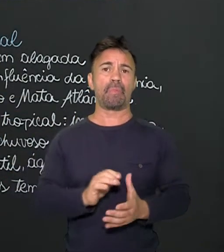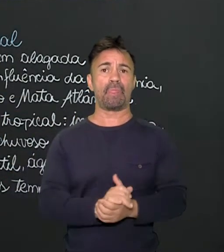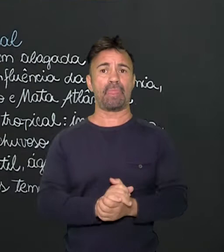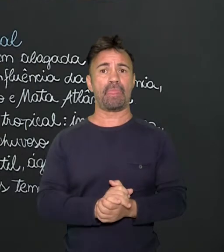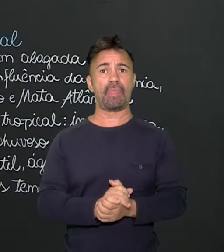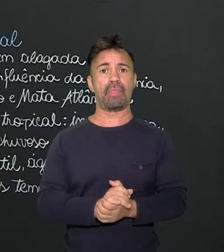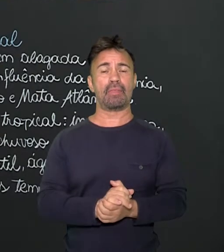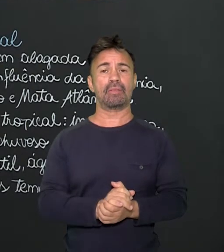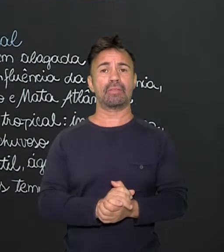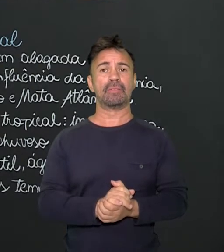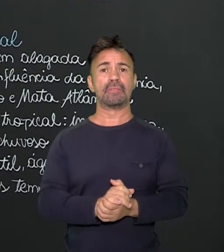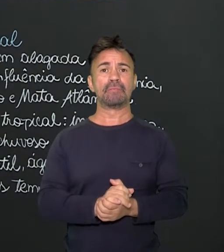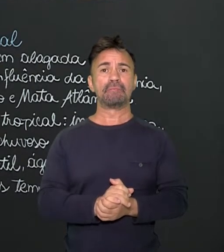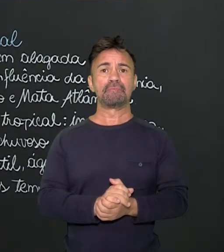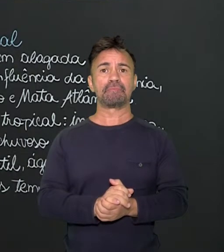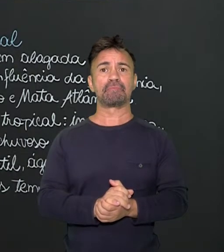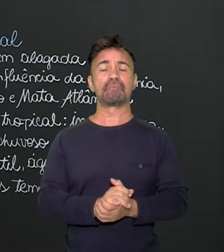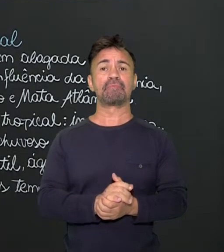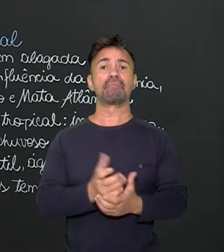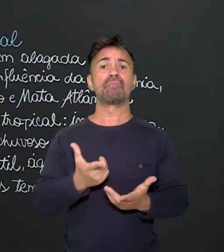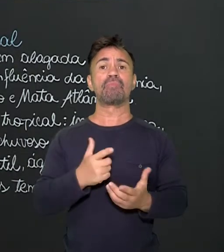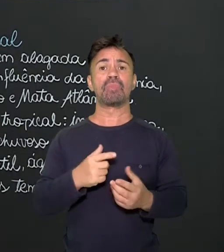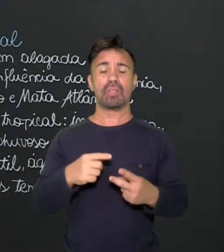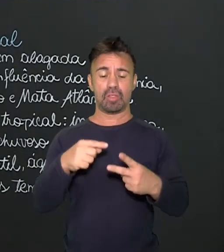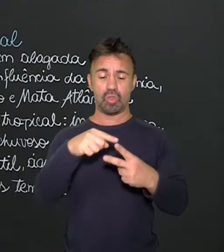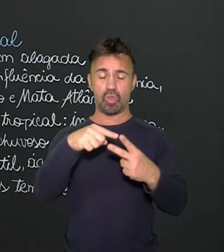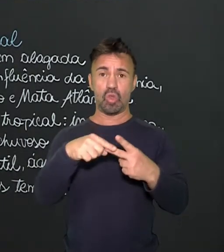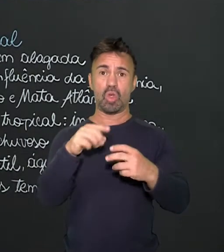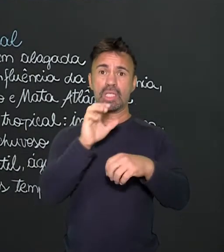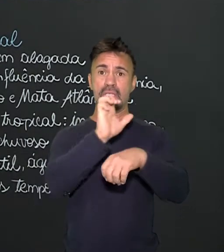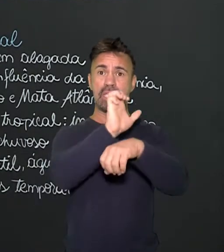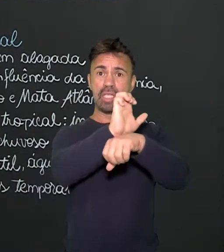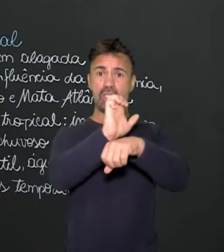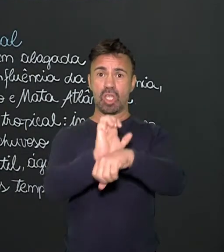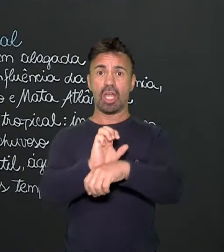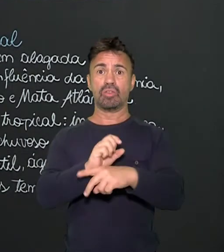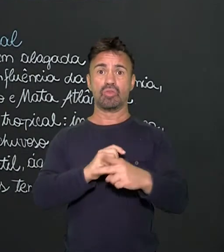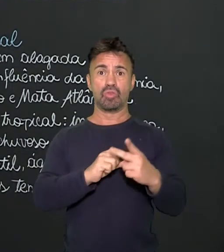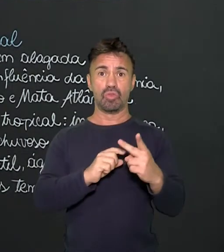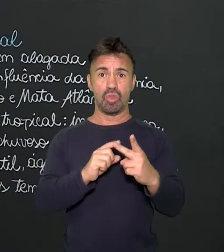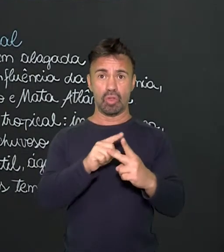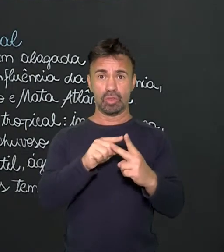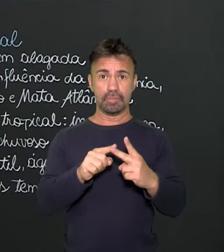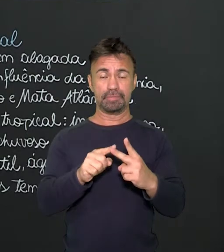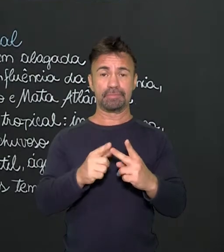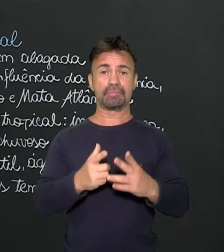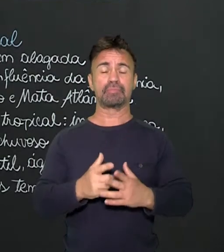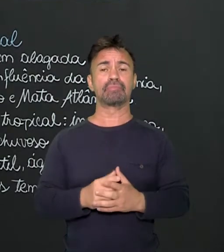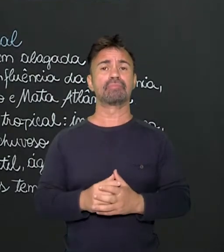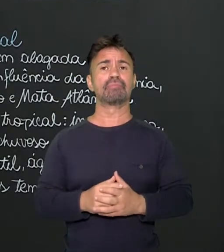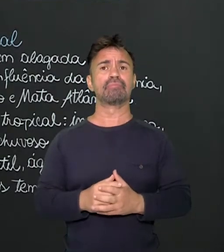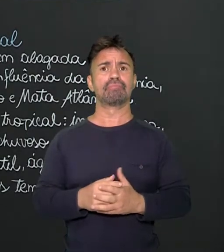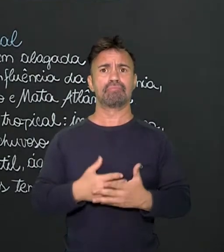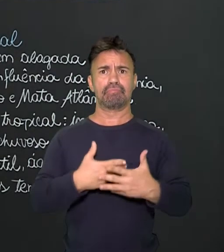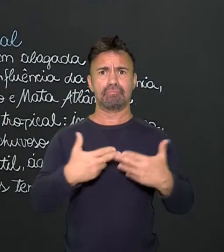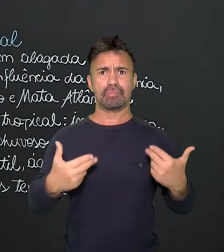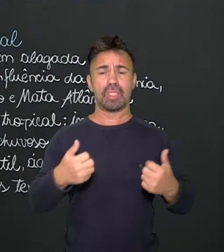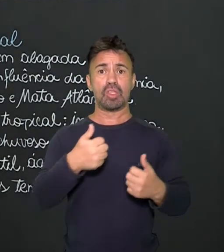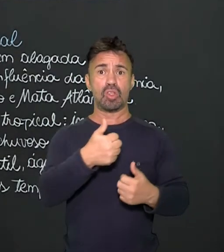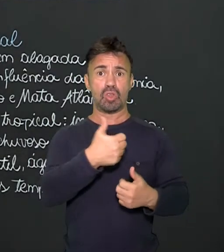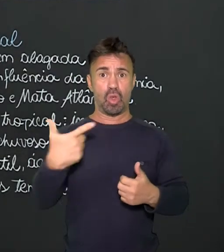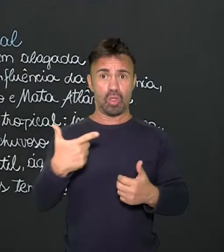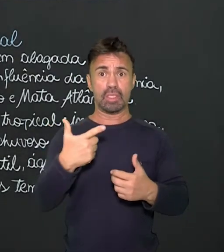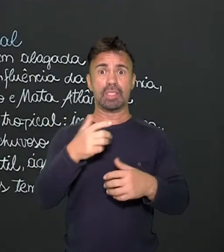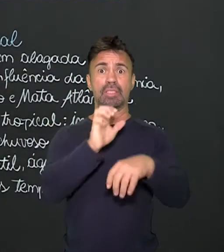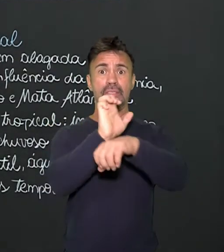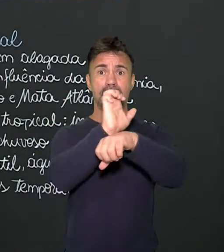com isso. Vamos falar sobre ele? Ele vai ocupar aí 12 estados do Brasil, então é bastante coisa. E uma coisa curiosa, que a gente sempre